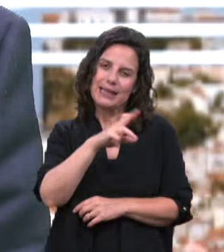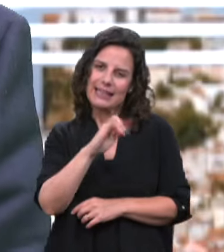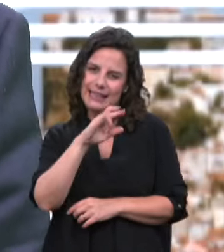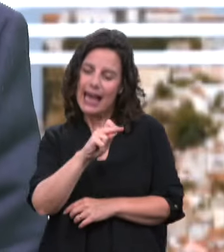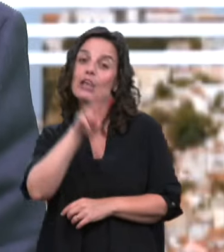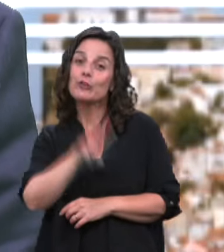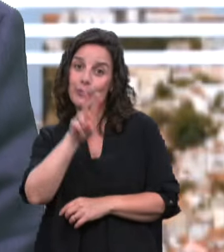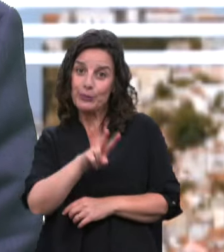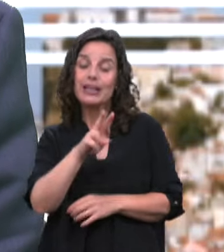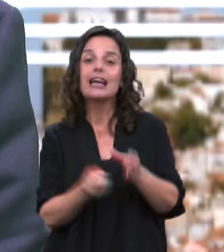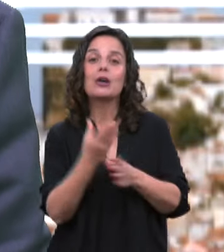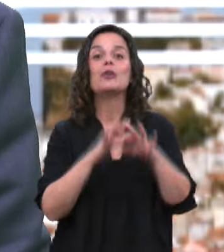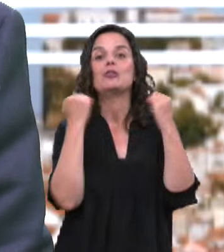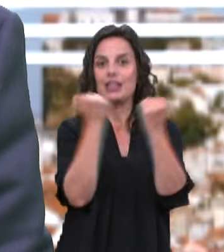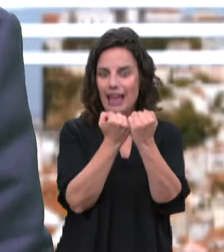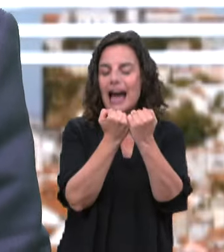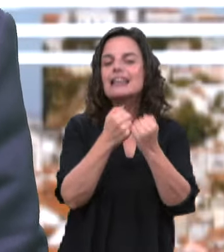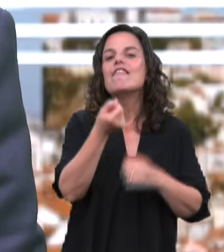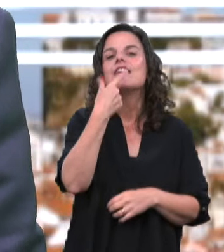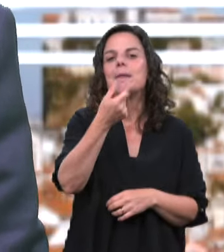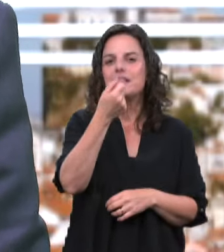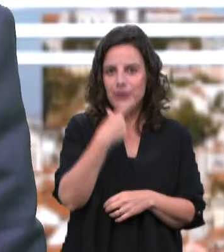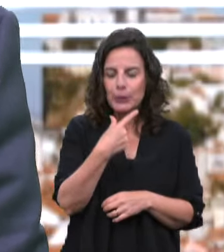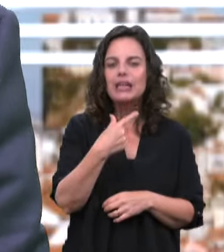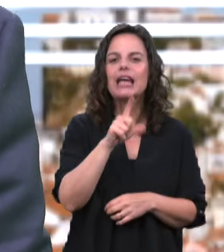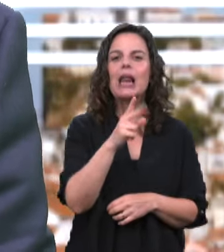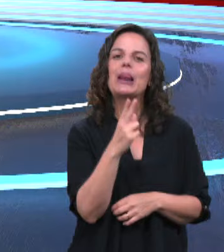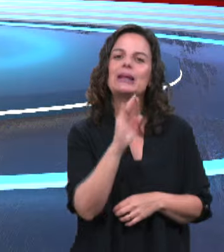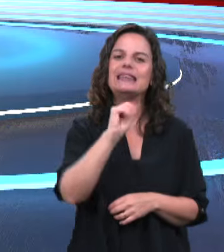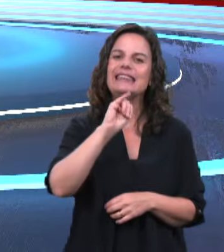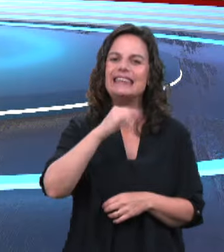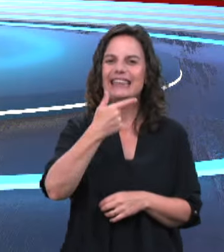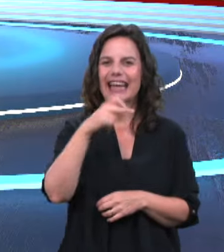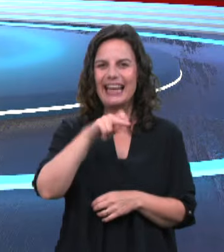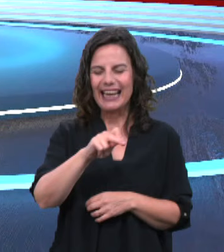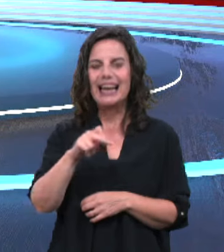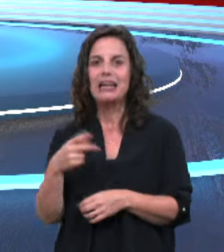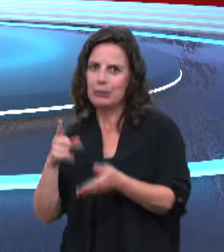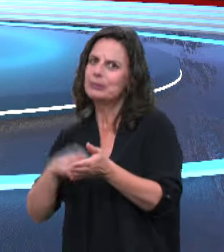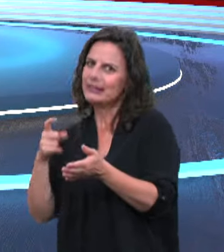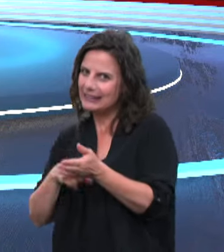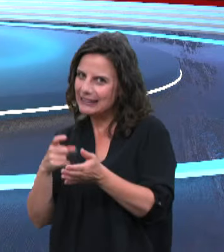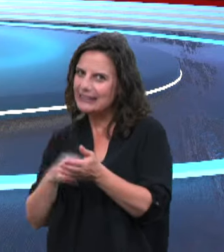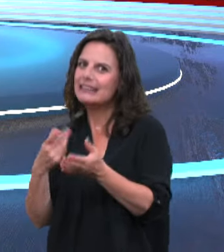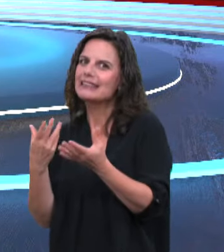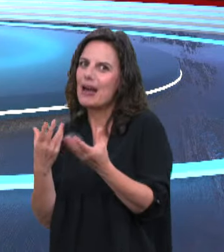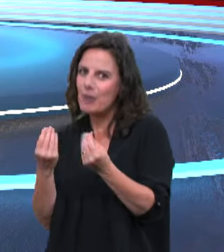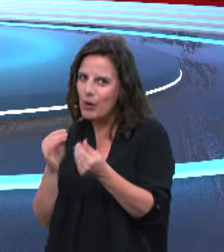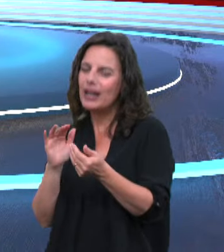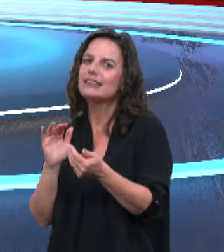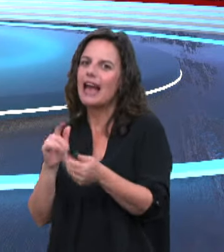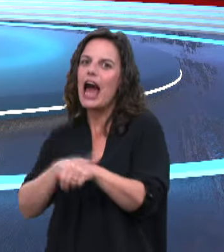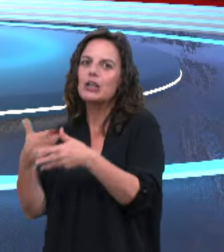chamava-se na altura Sociedade Farmacêutica Lusitana. E, portanto, depois foi passando... Foi necessário fazer